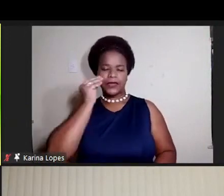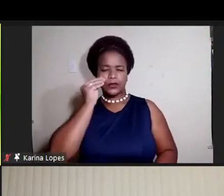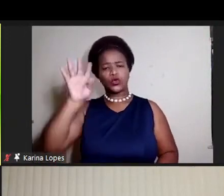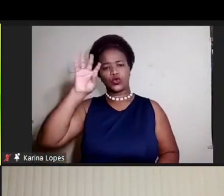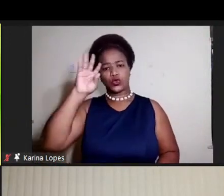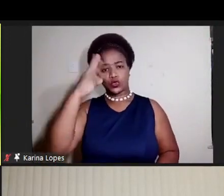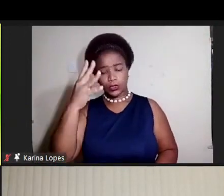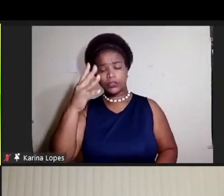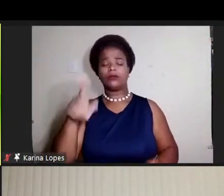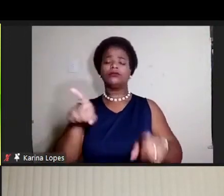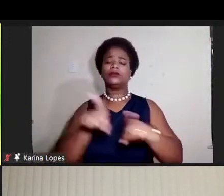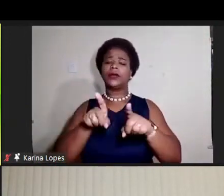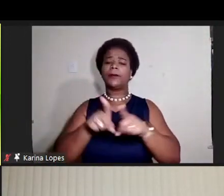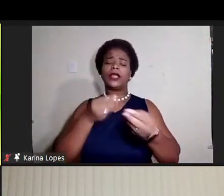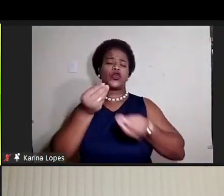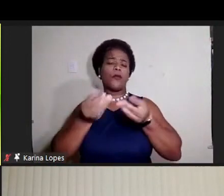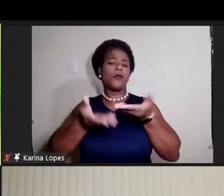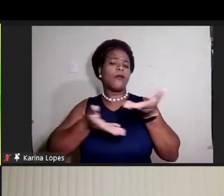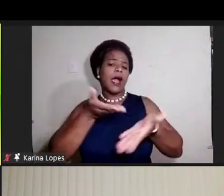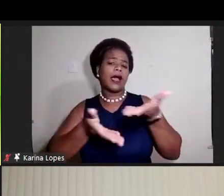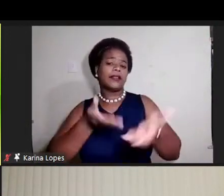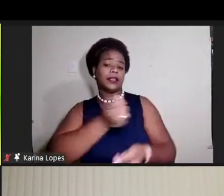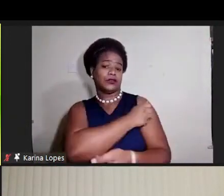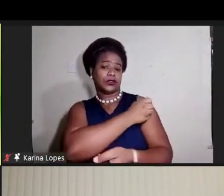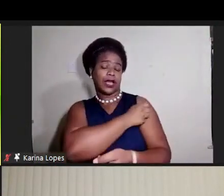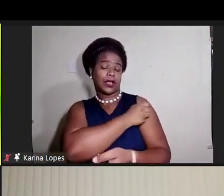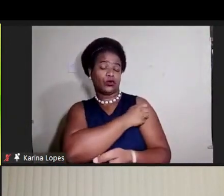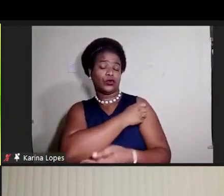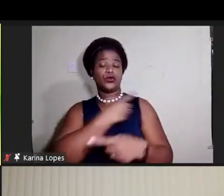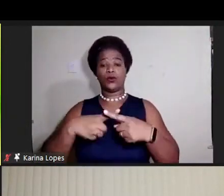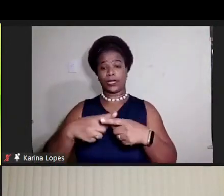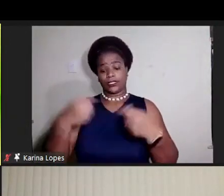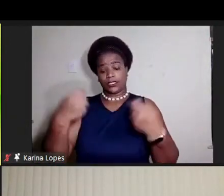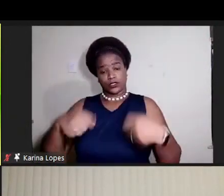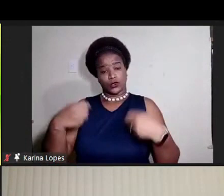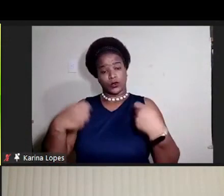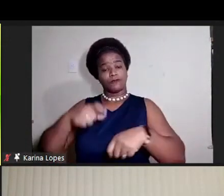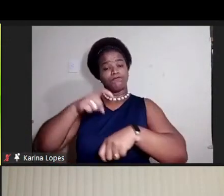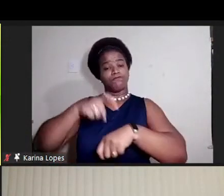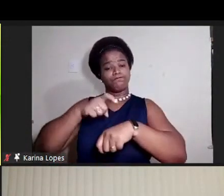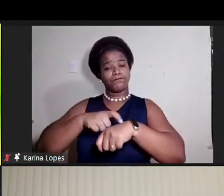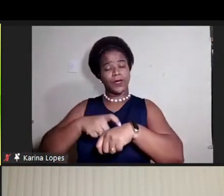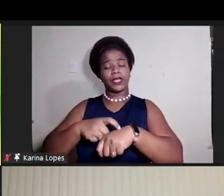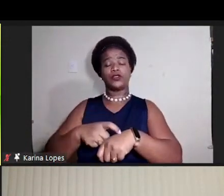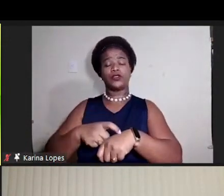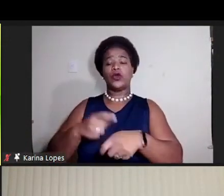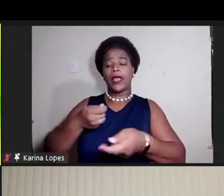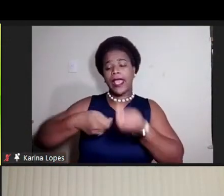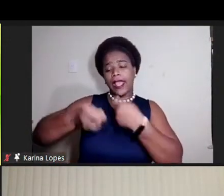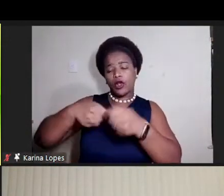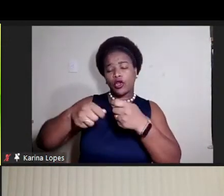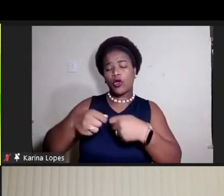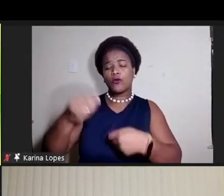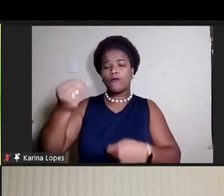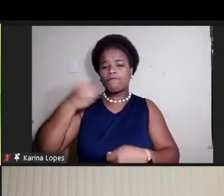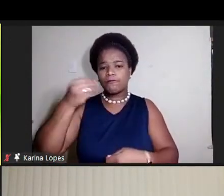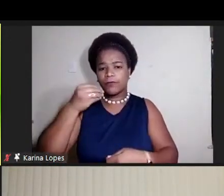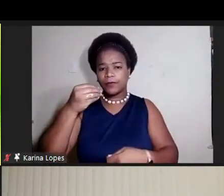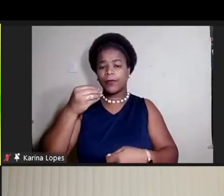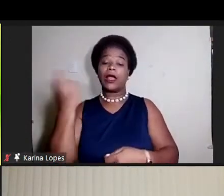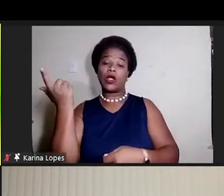os alunos em situação de vulnerabilidade econômica, assegurando o funcionamento contínuo do RU.